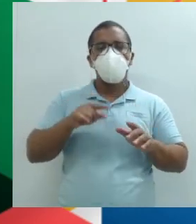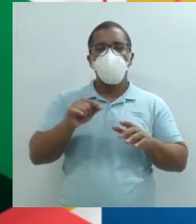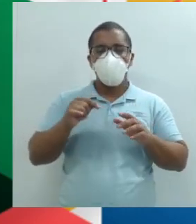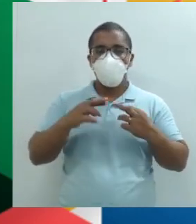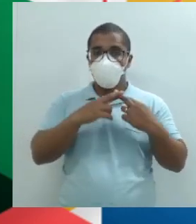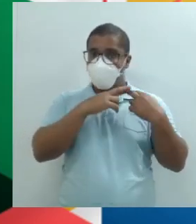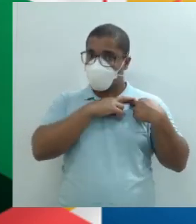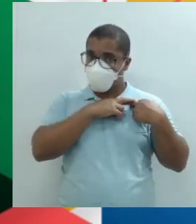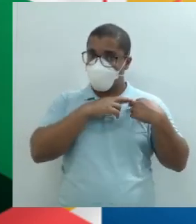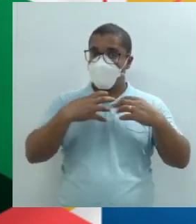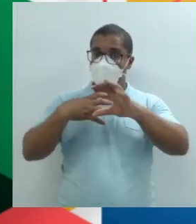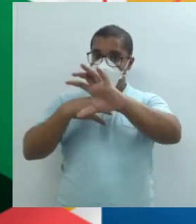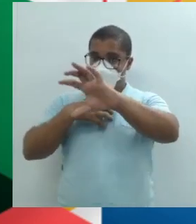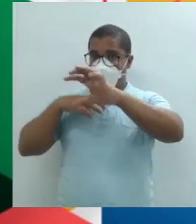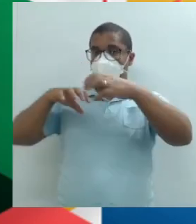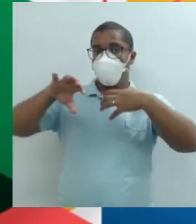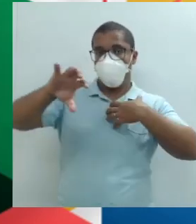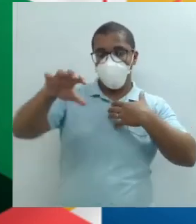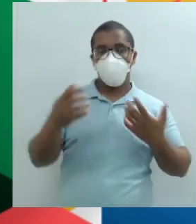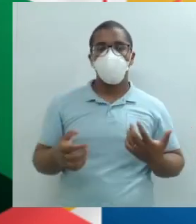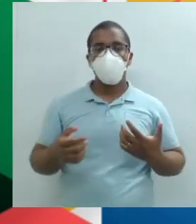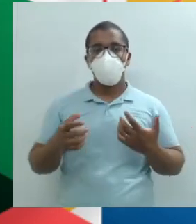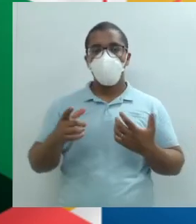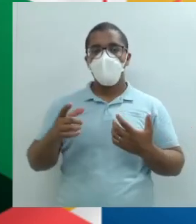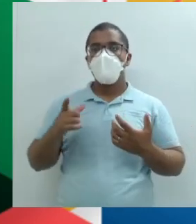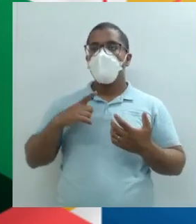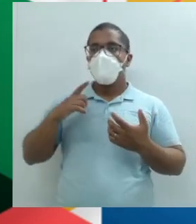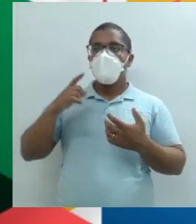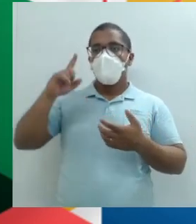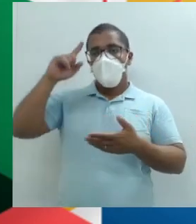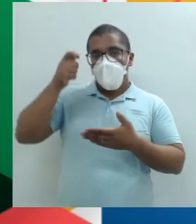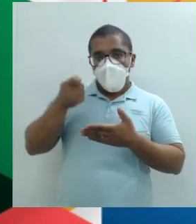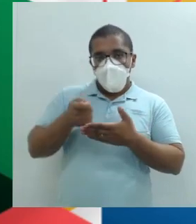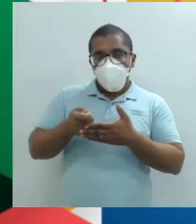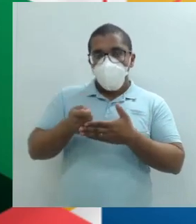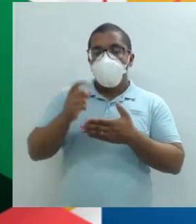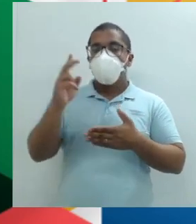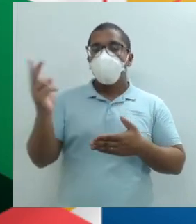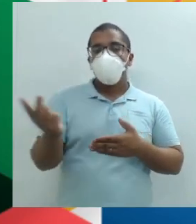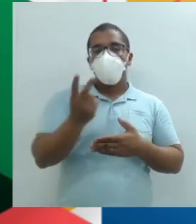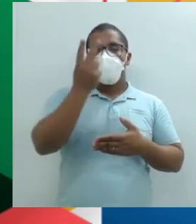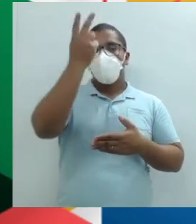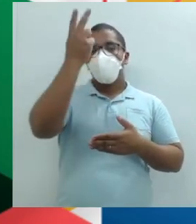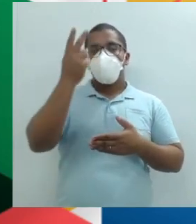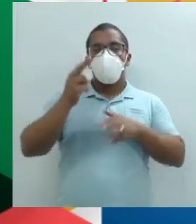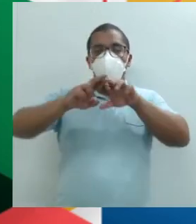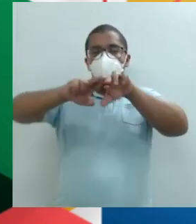empatia, tomada de perspectiva, valorização